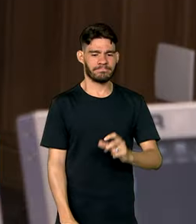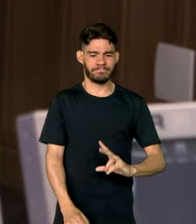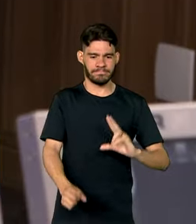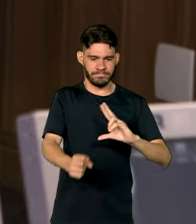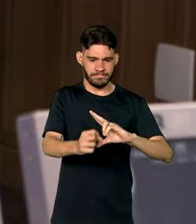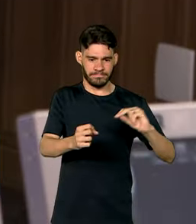obrigada